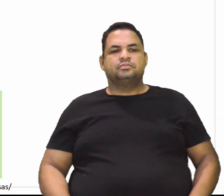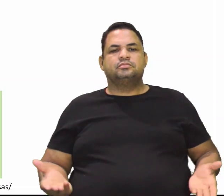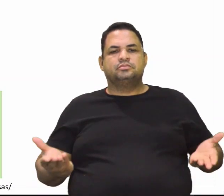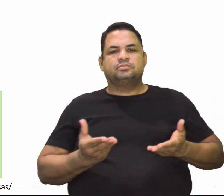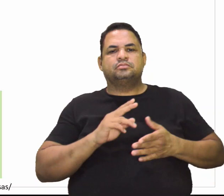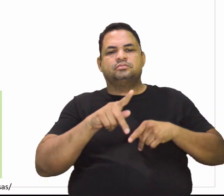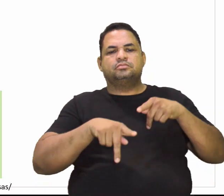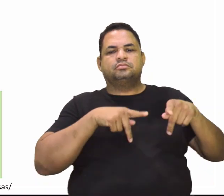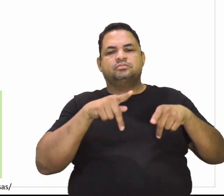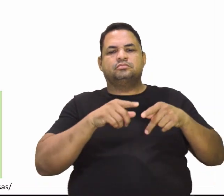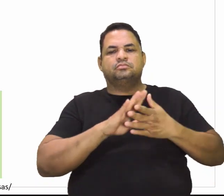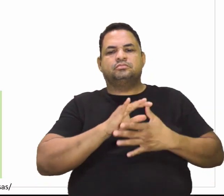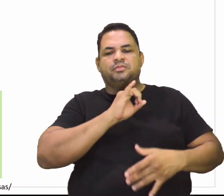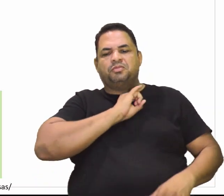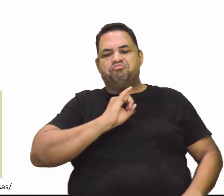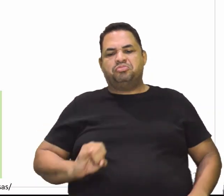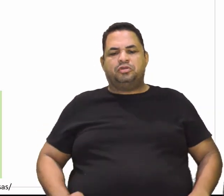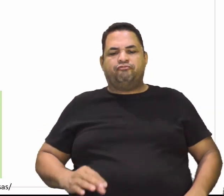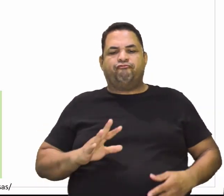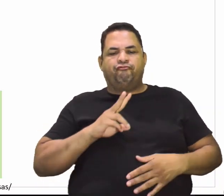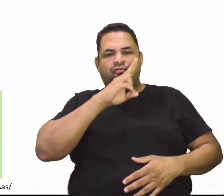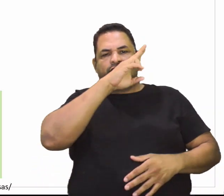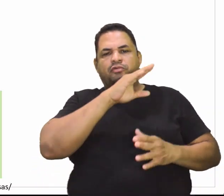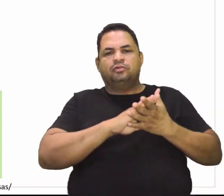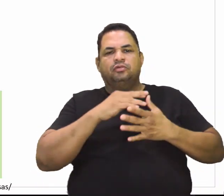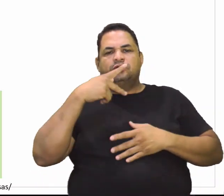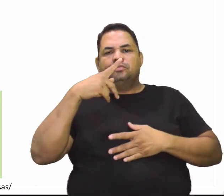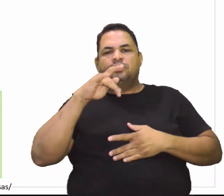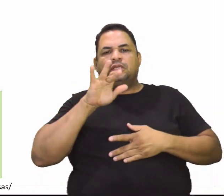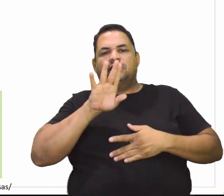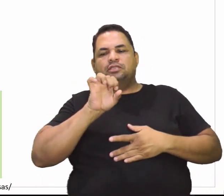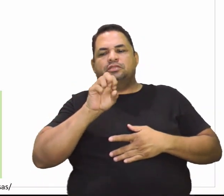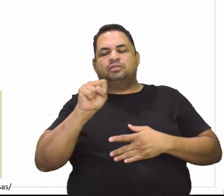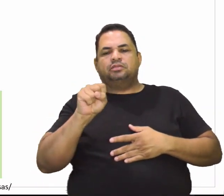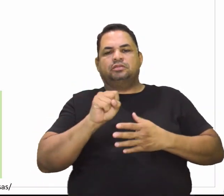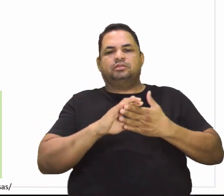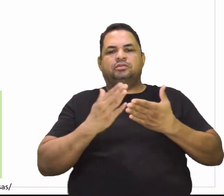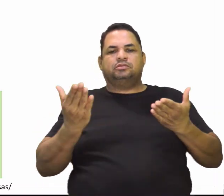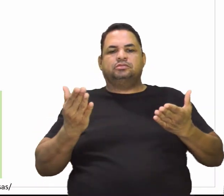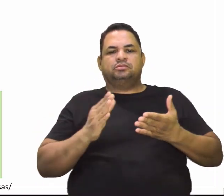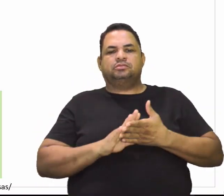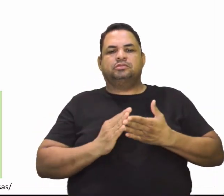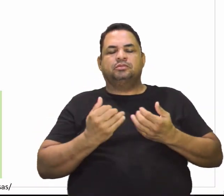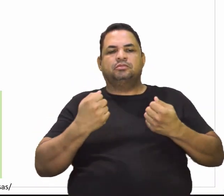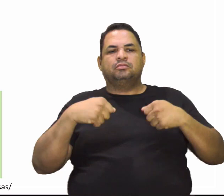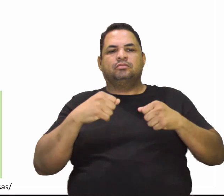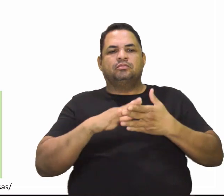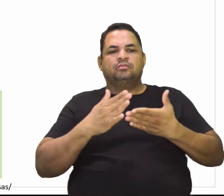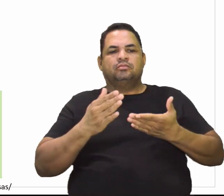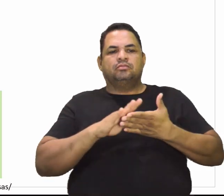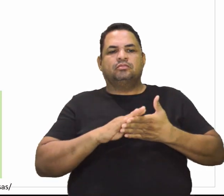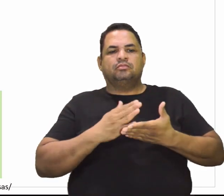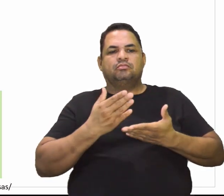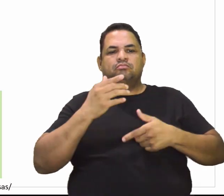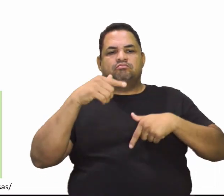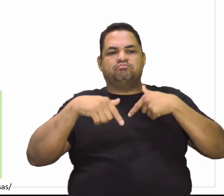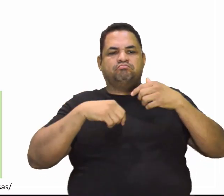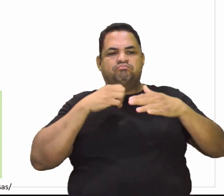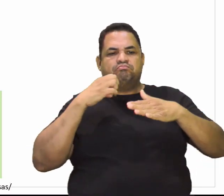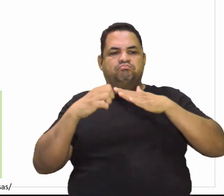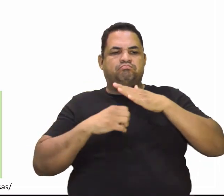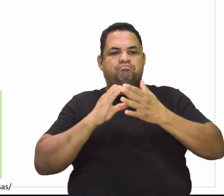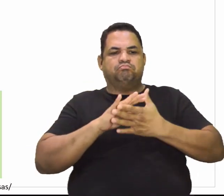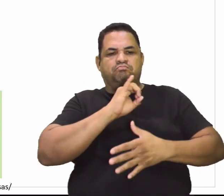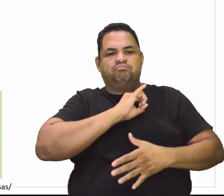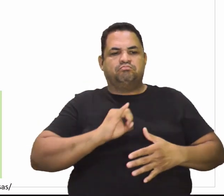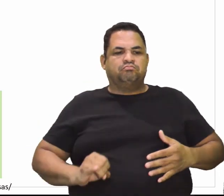povo que fez aí um império forte foi o povo persa. Essa expansão persa somente foi possível graças ao empreendedorismo do imperador que tiveram